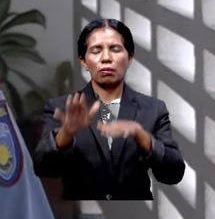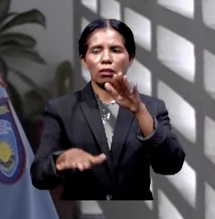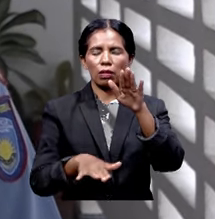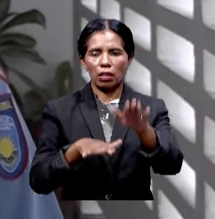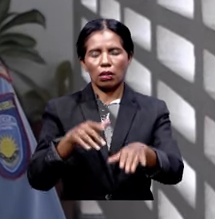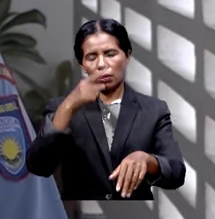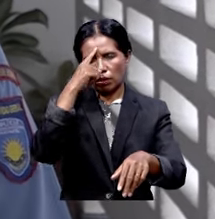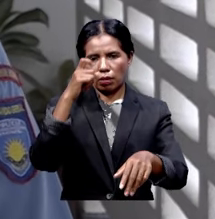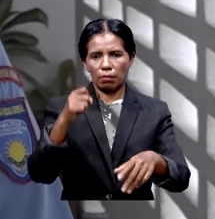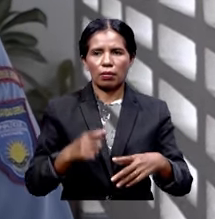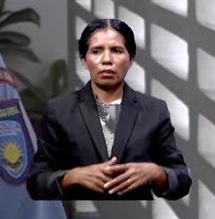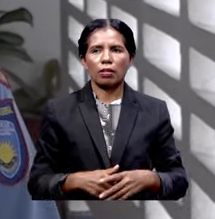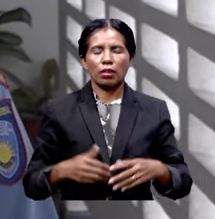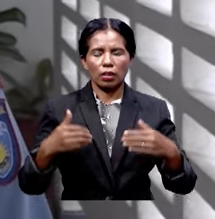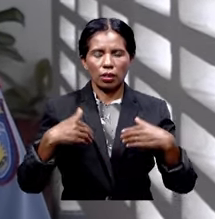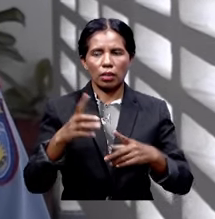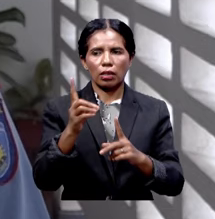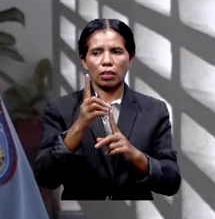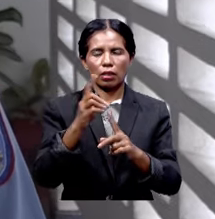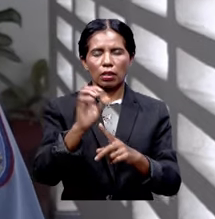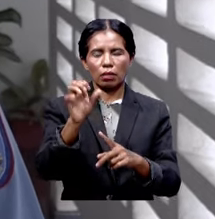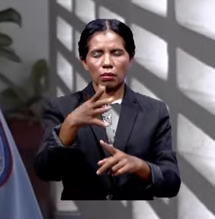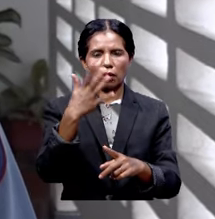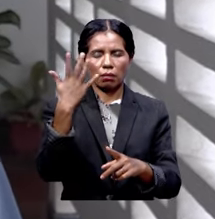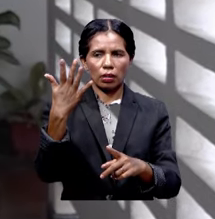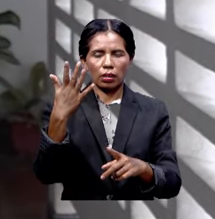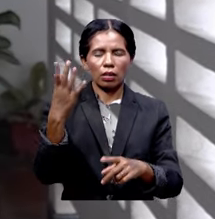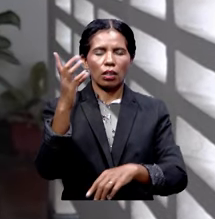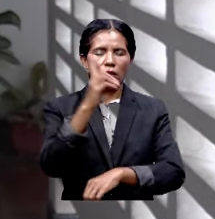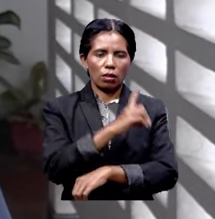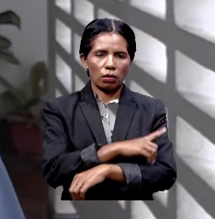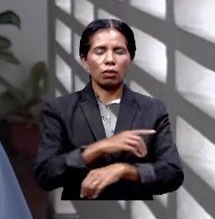tamba i ha dia 15 ne loron servisu